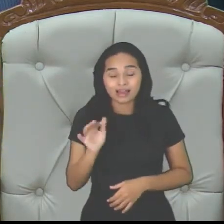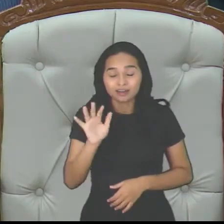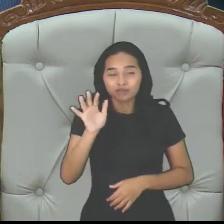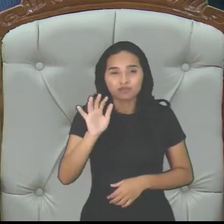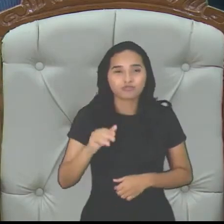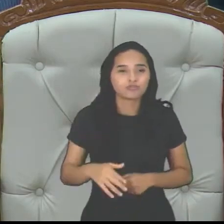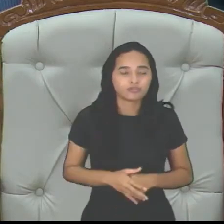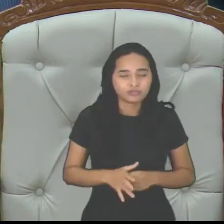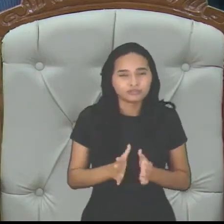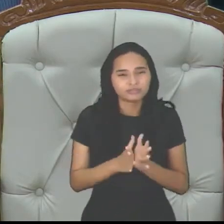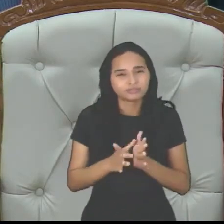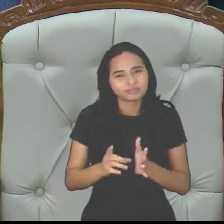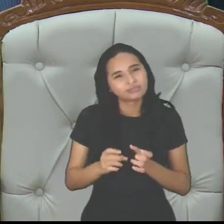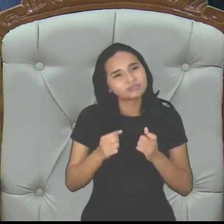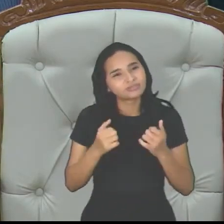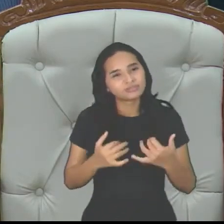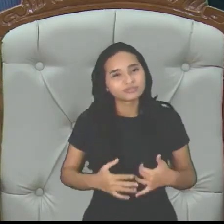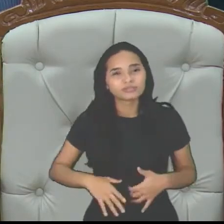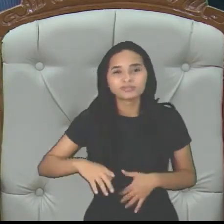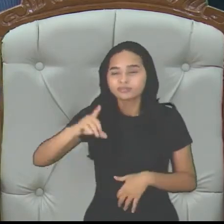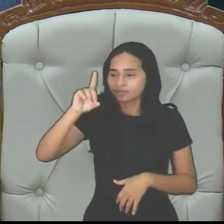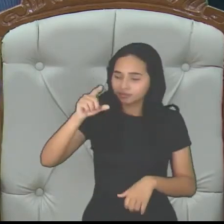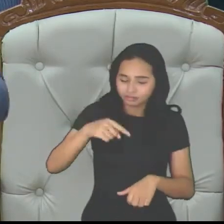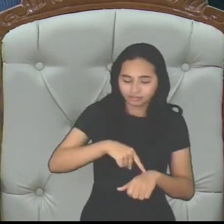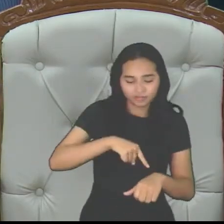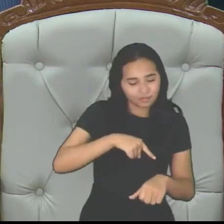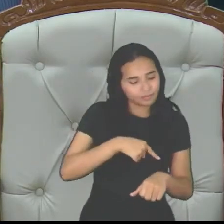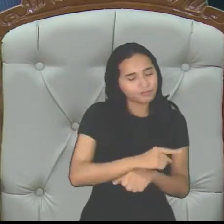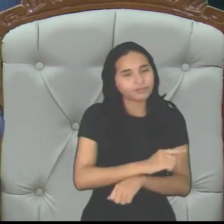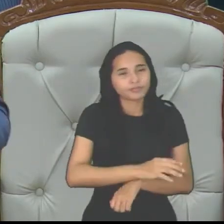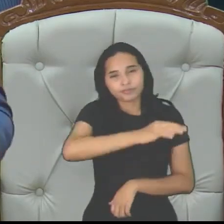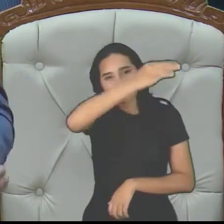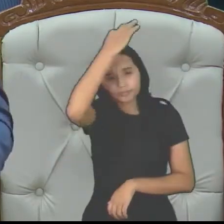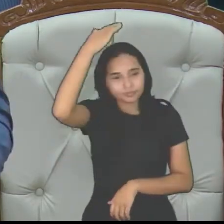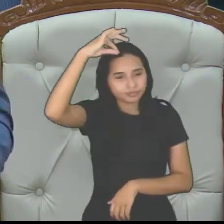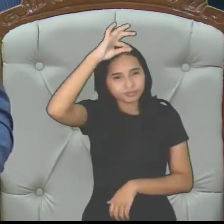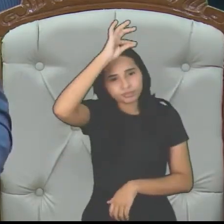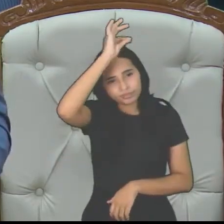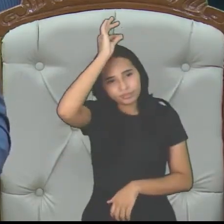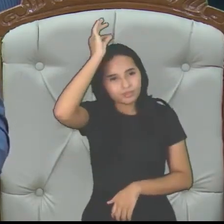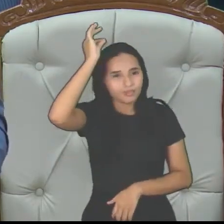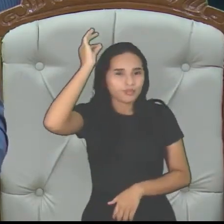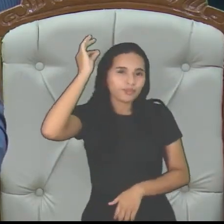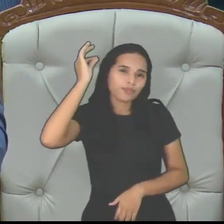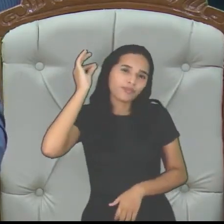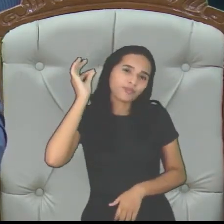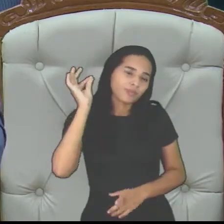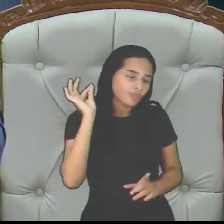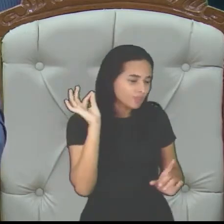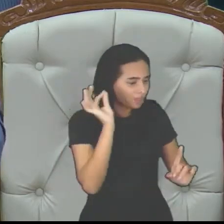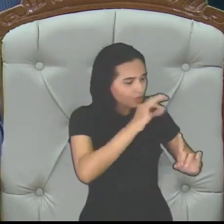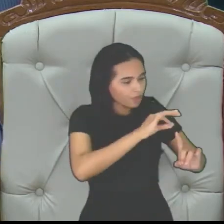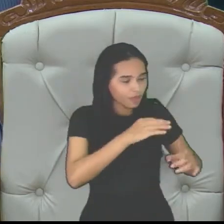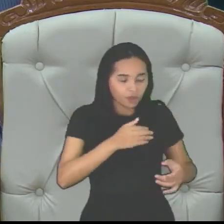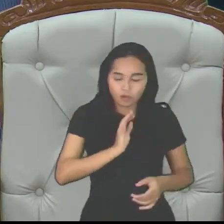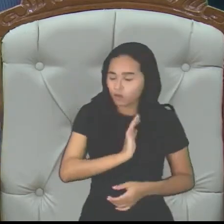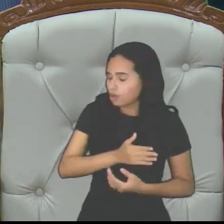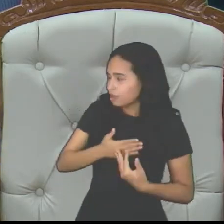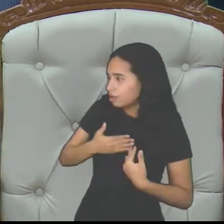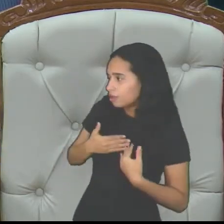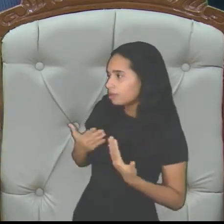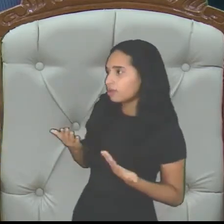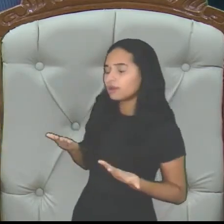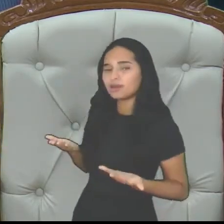que Deus, naquela hora, o Espírito Santo abriu o coração de Lídia para